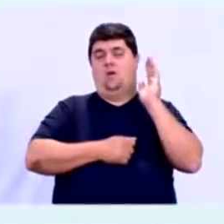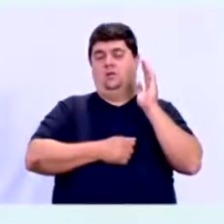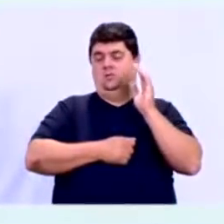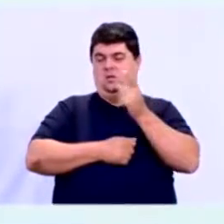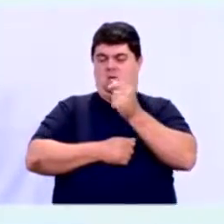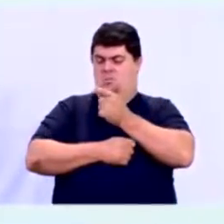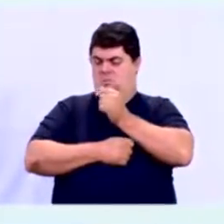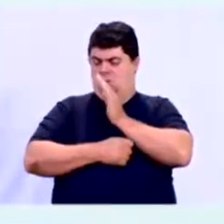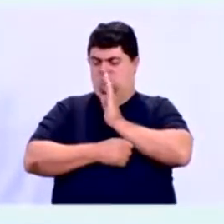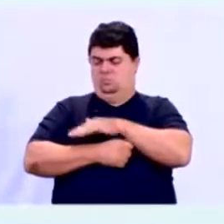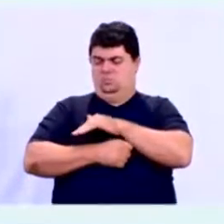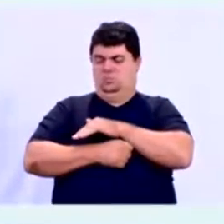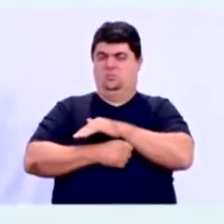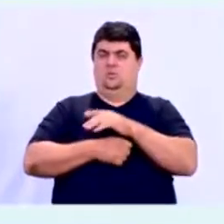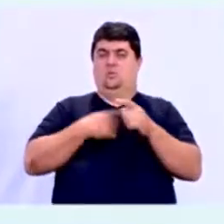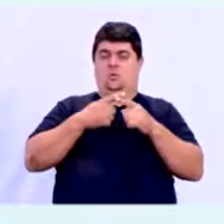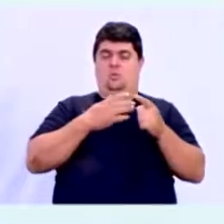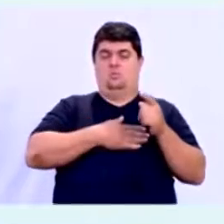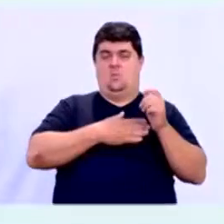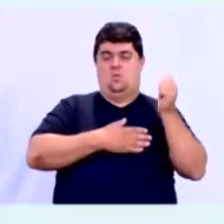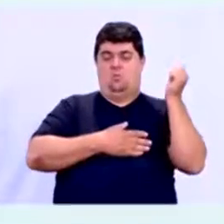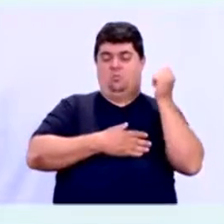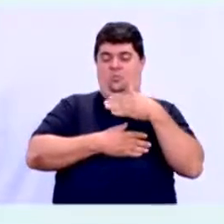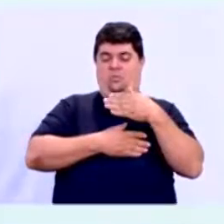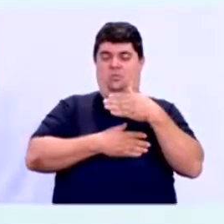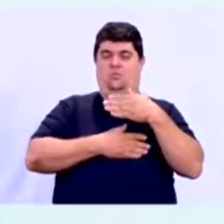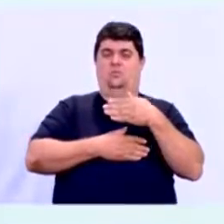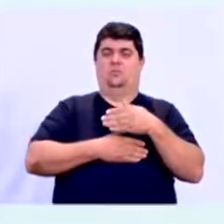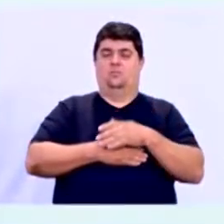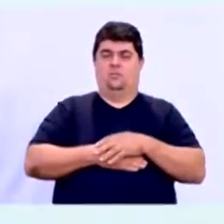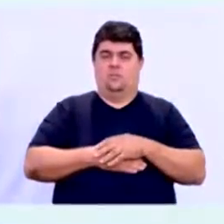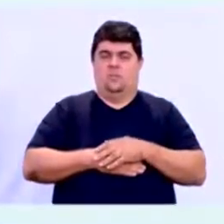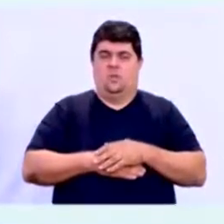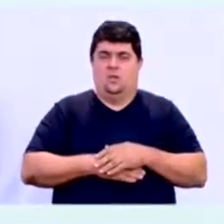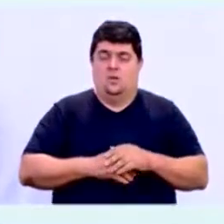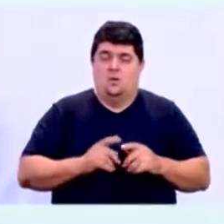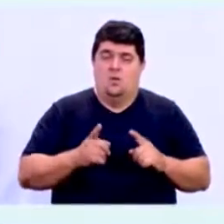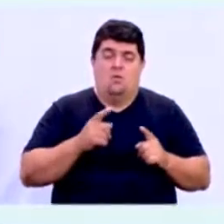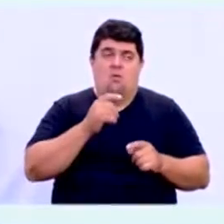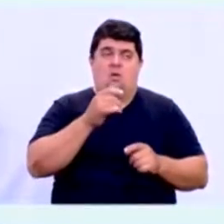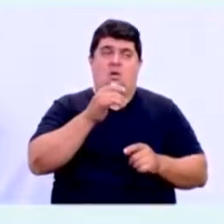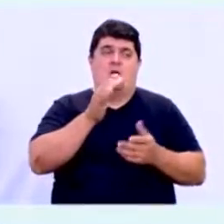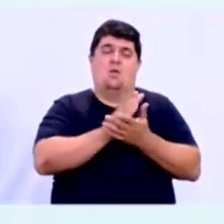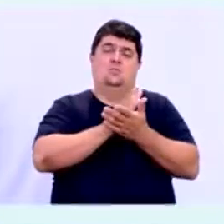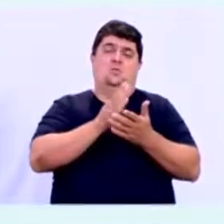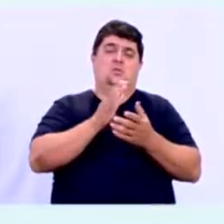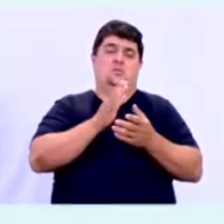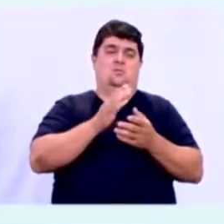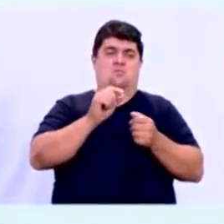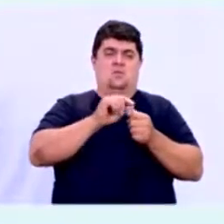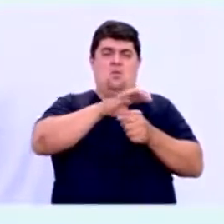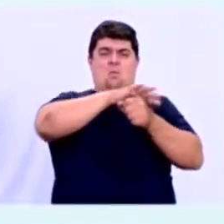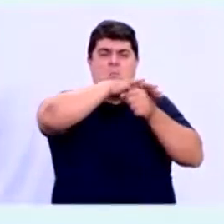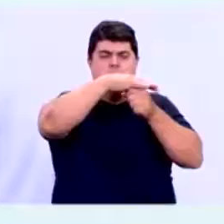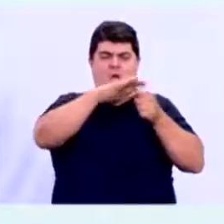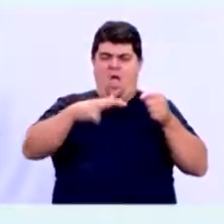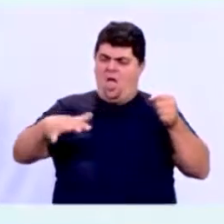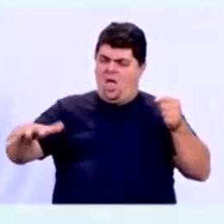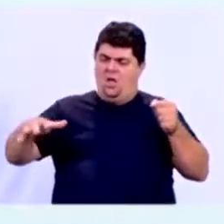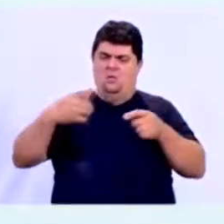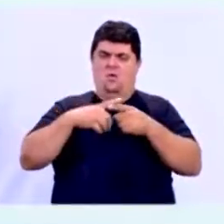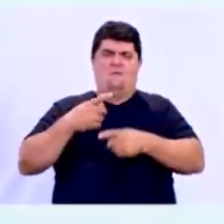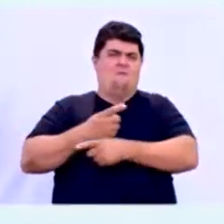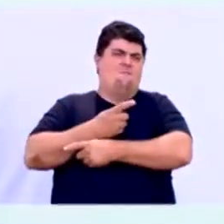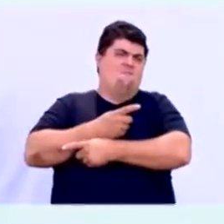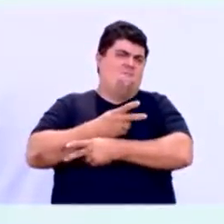seu produto, certo? Ou você vai atuar com um preço diferenciado. Então, no plano de negócio,